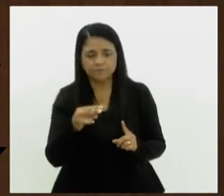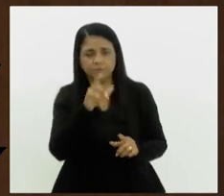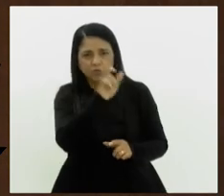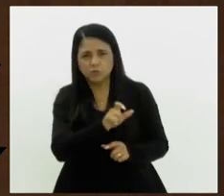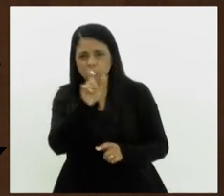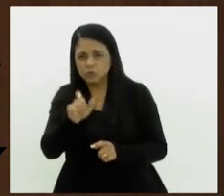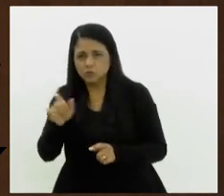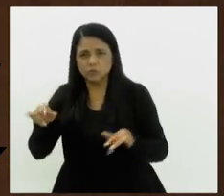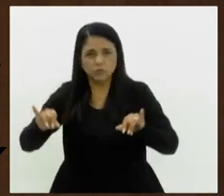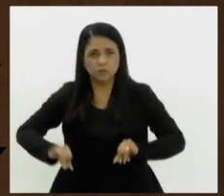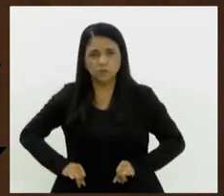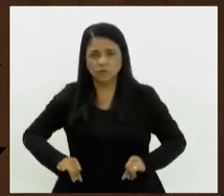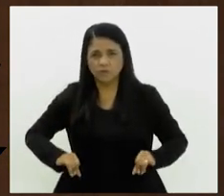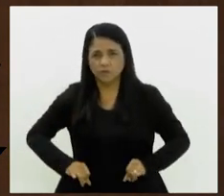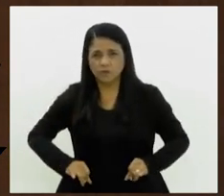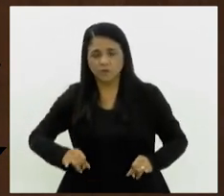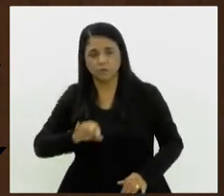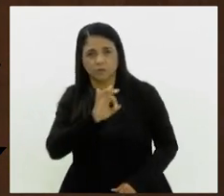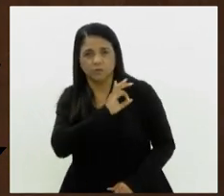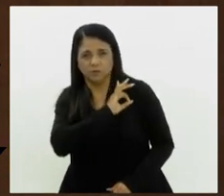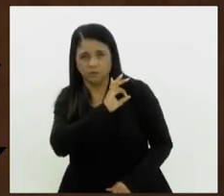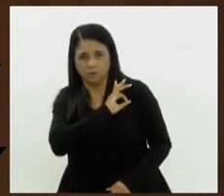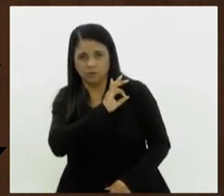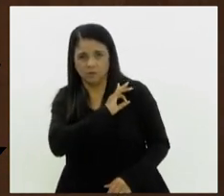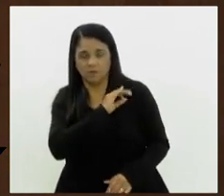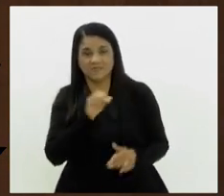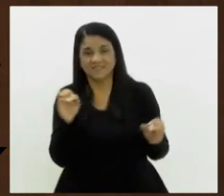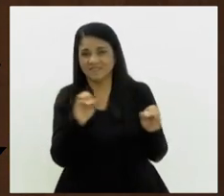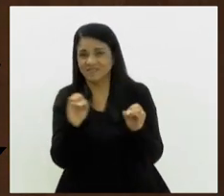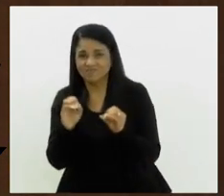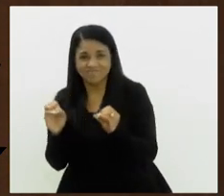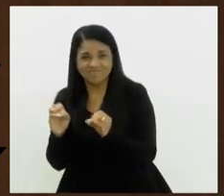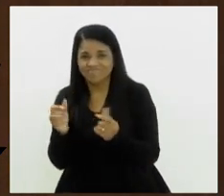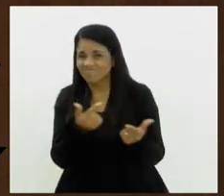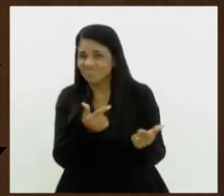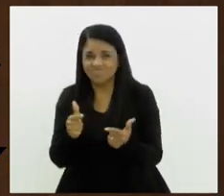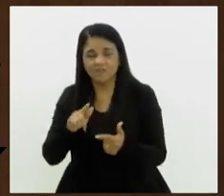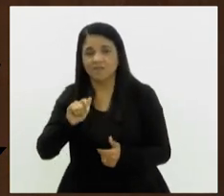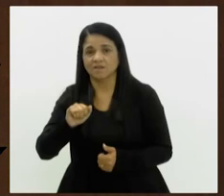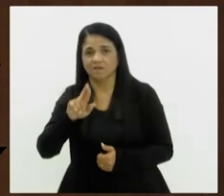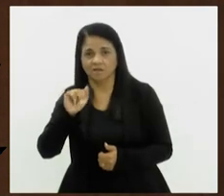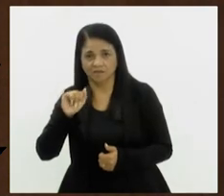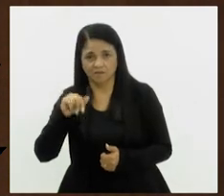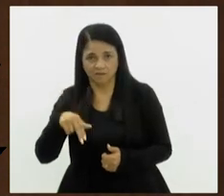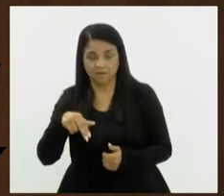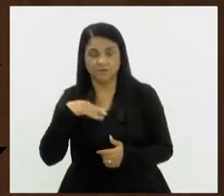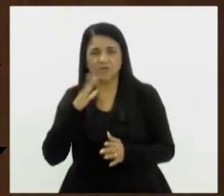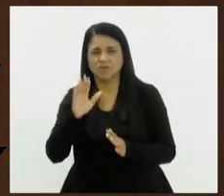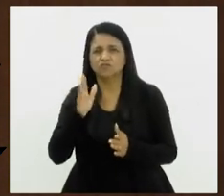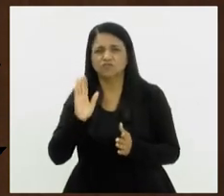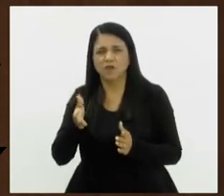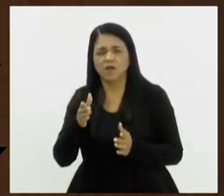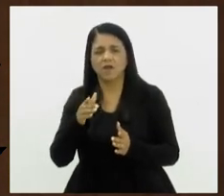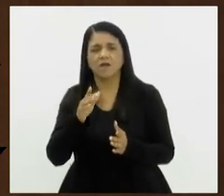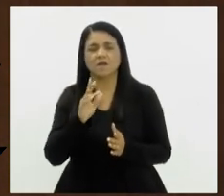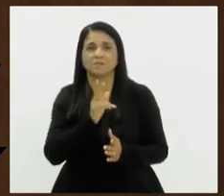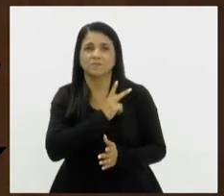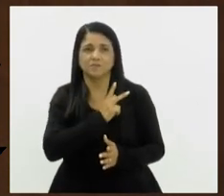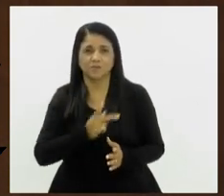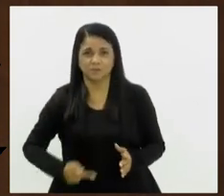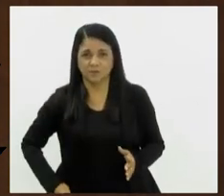sofrendo muito sem a GRAM. E eu estive há pouco tempo, nobre presidente e